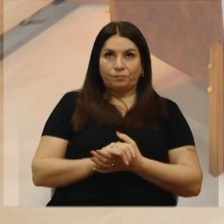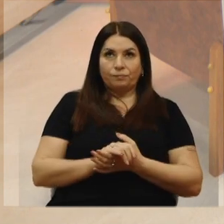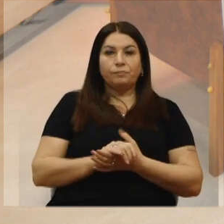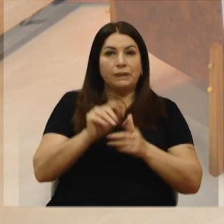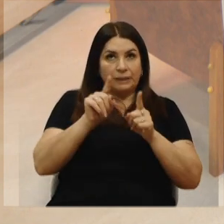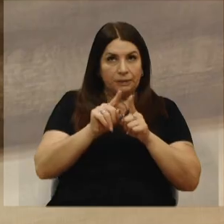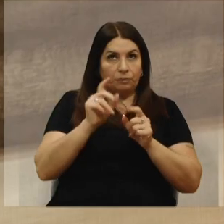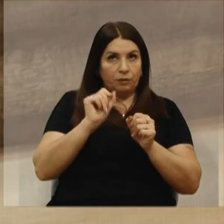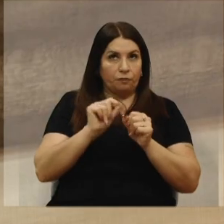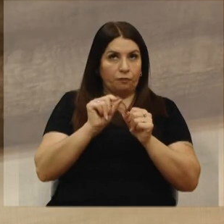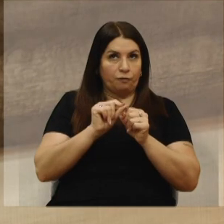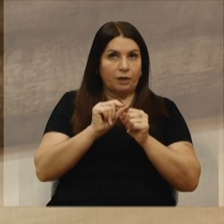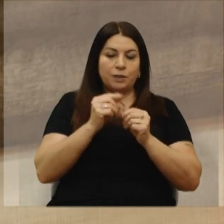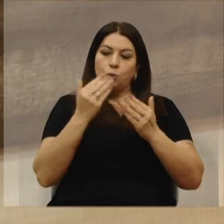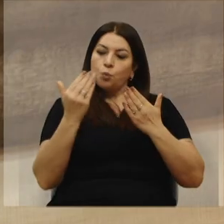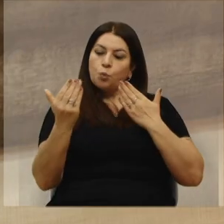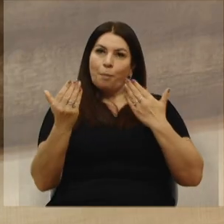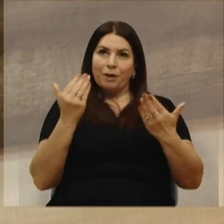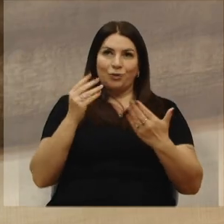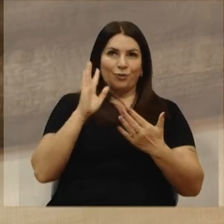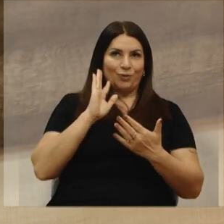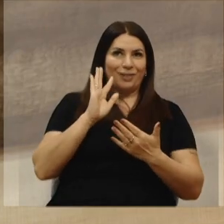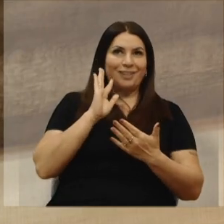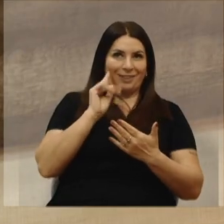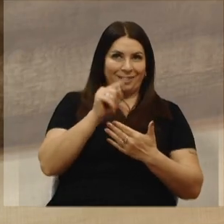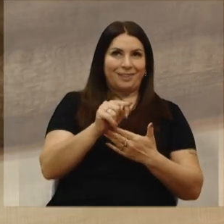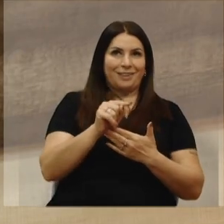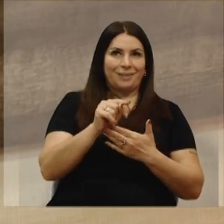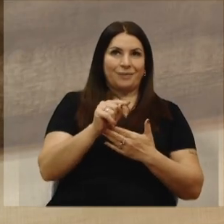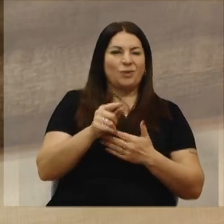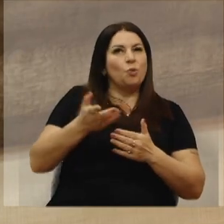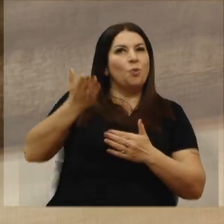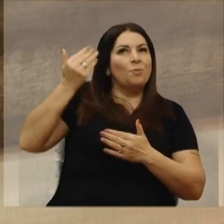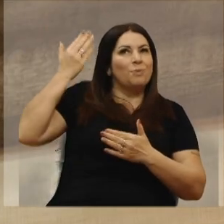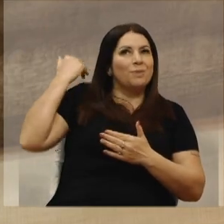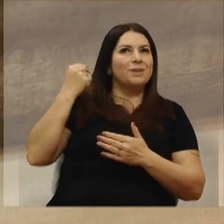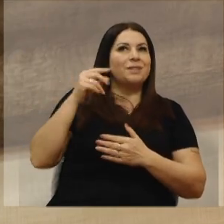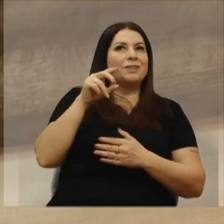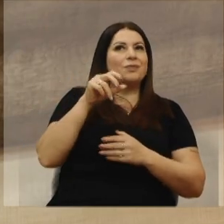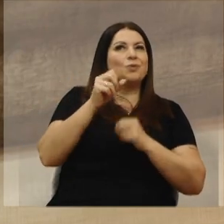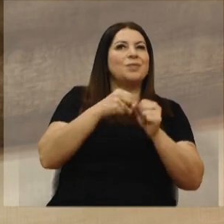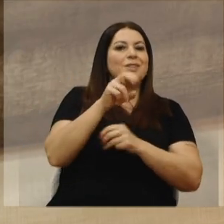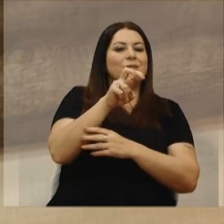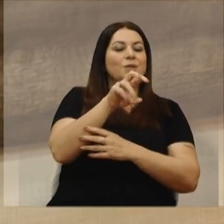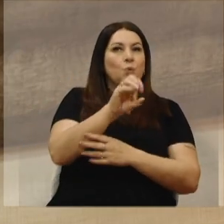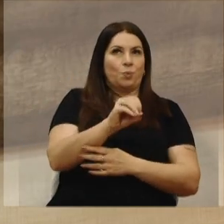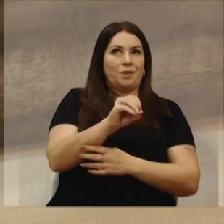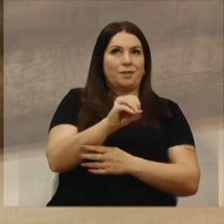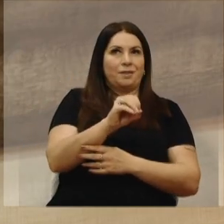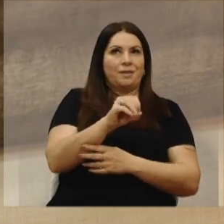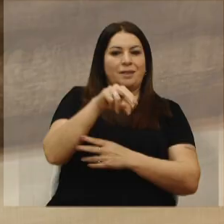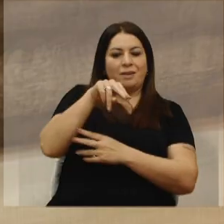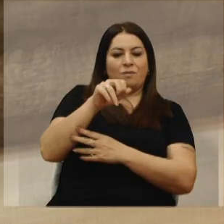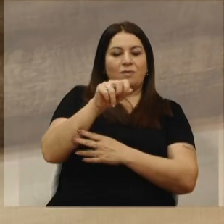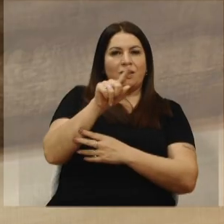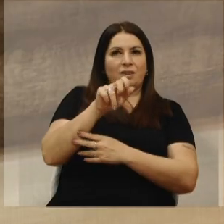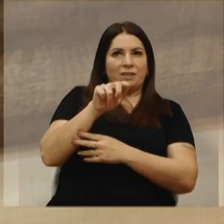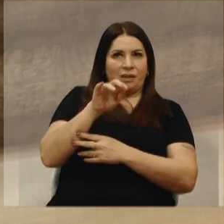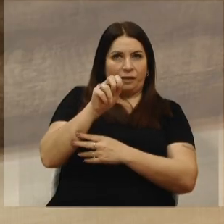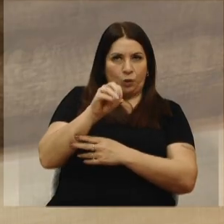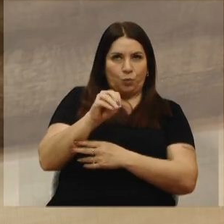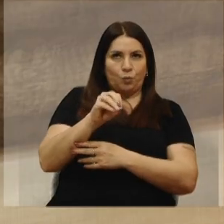comunidade. Tanto que vocês fazem um comparativo que eu acho muito legal dos primórdios, ali nos anos 50 ainda, do